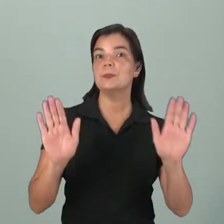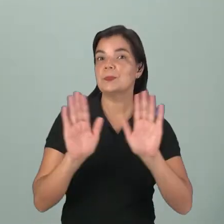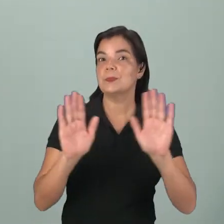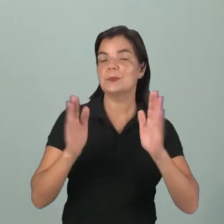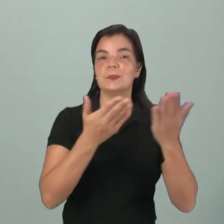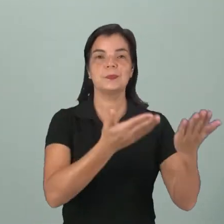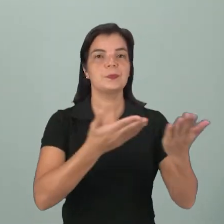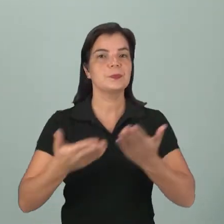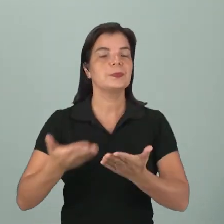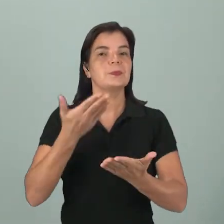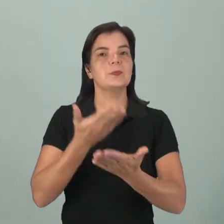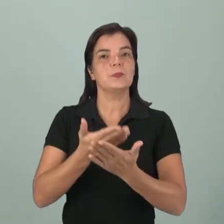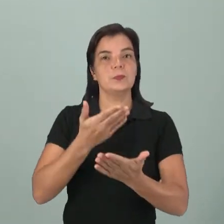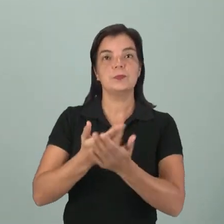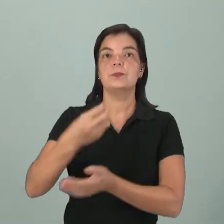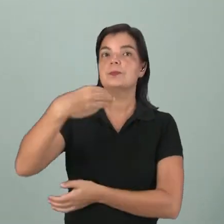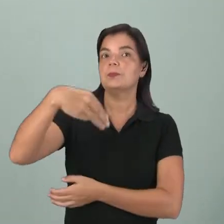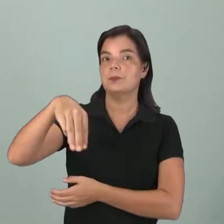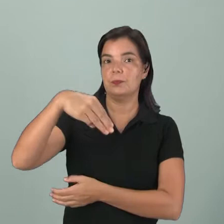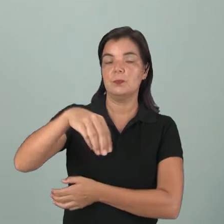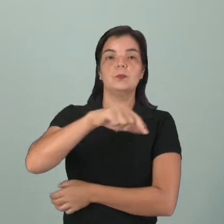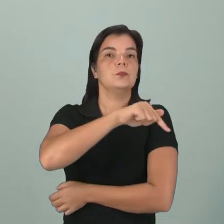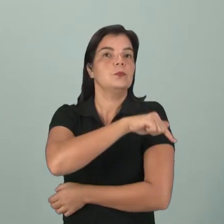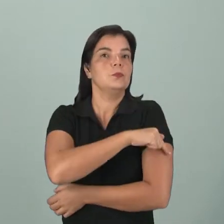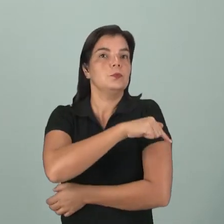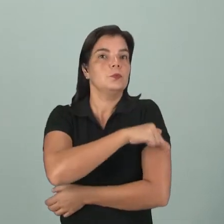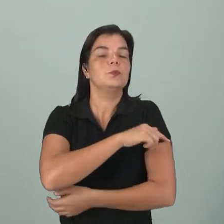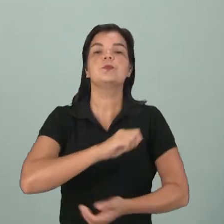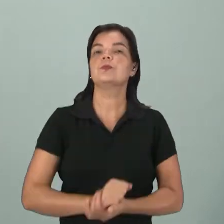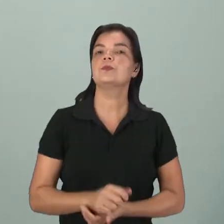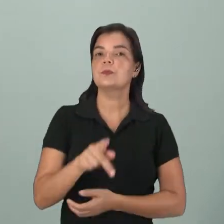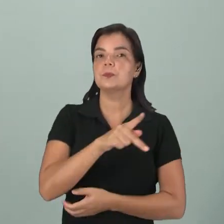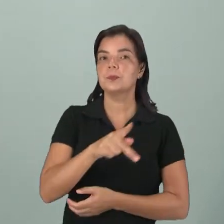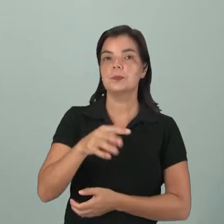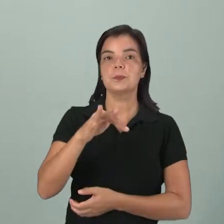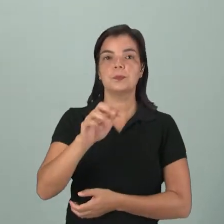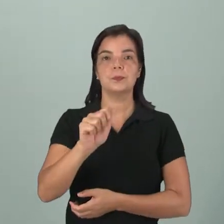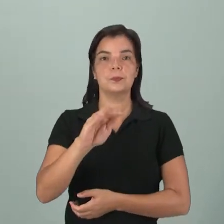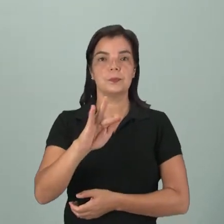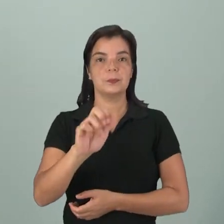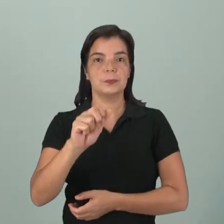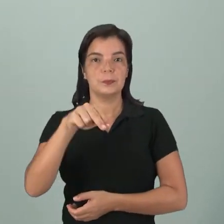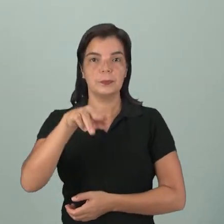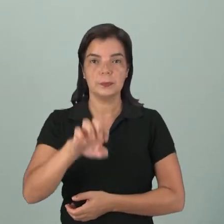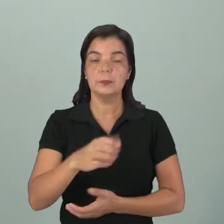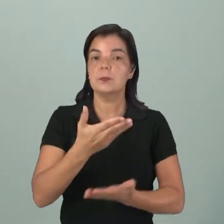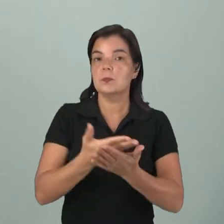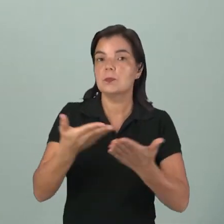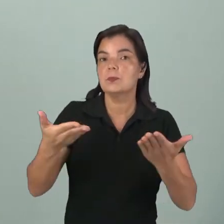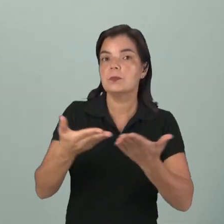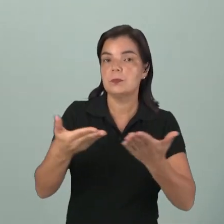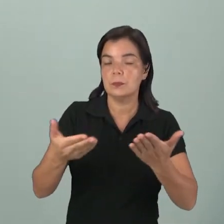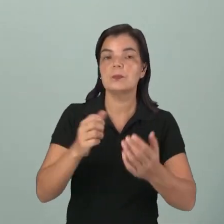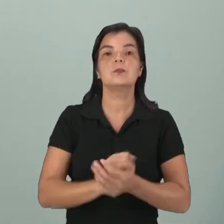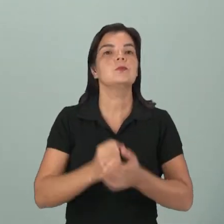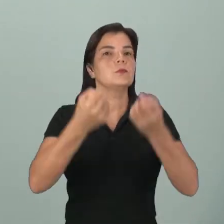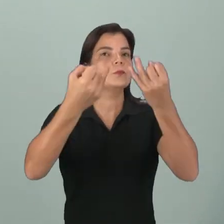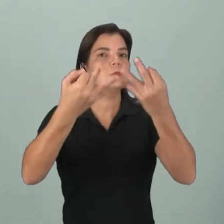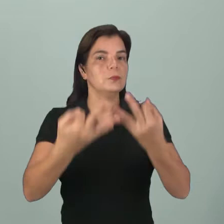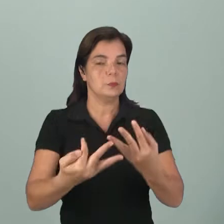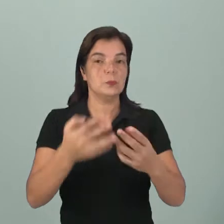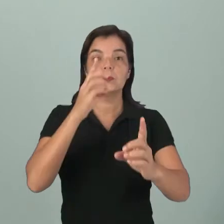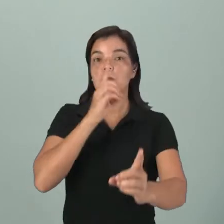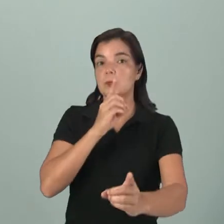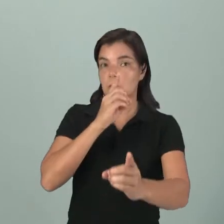o Olá sejam bem-vindos a mais mal de matemática do sétimo ano eu sou a professora Fabiane Farias e na nossa aula de hoje nós vamos